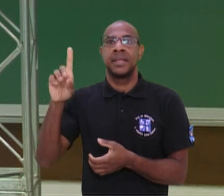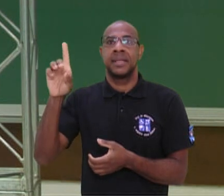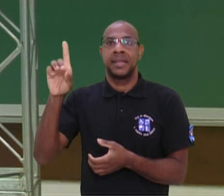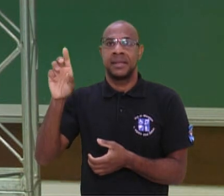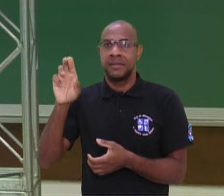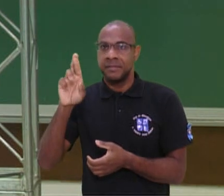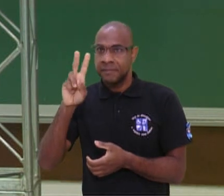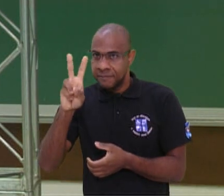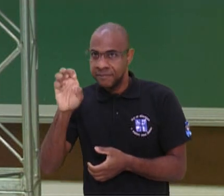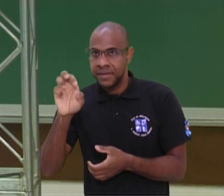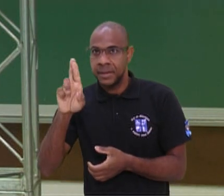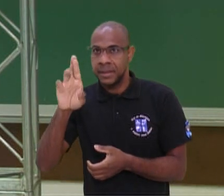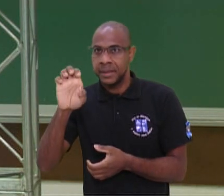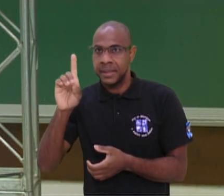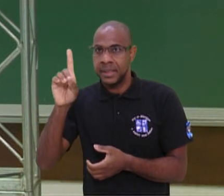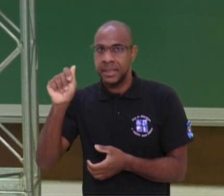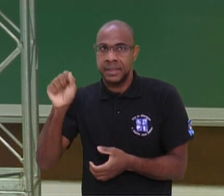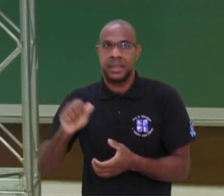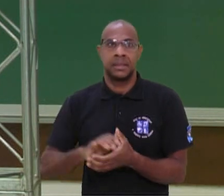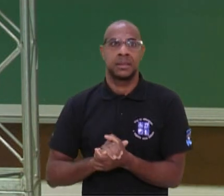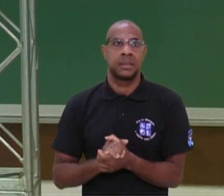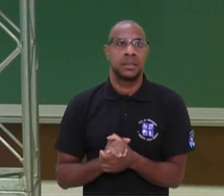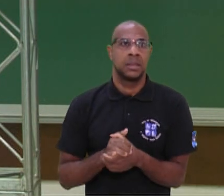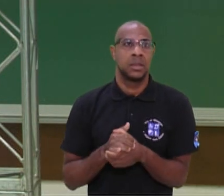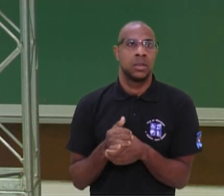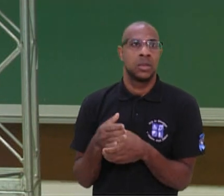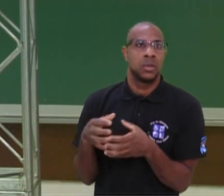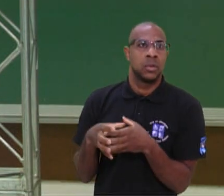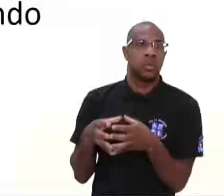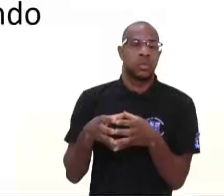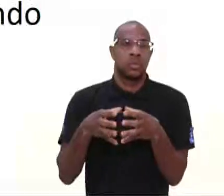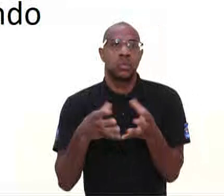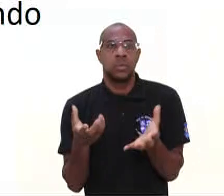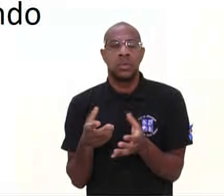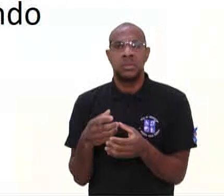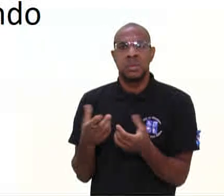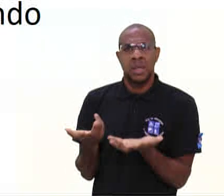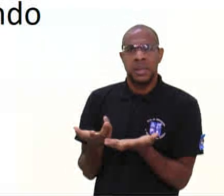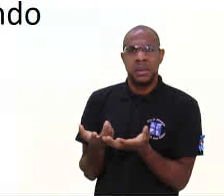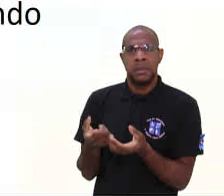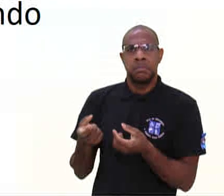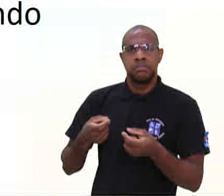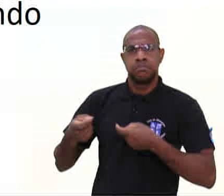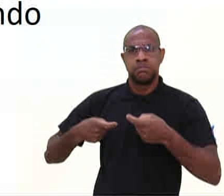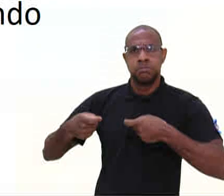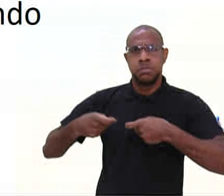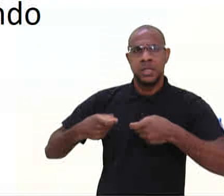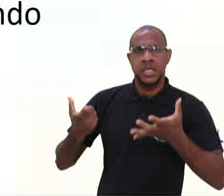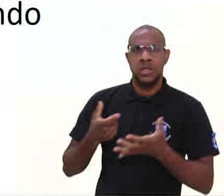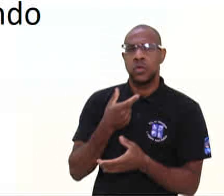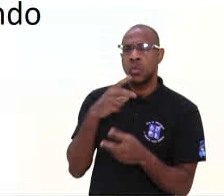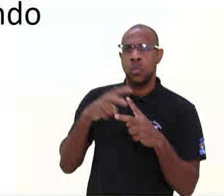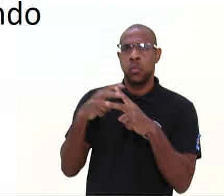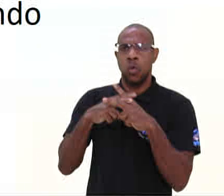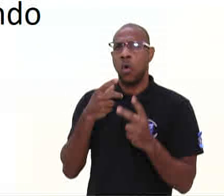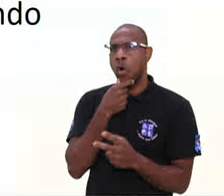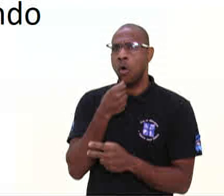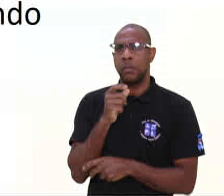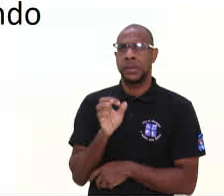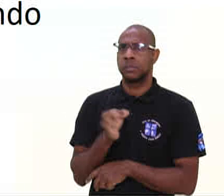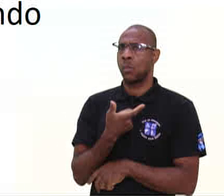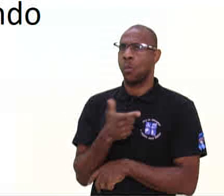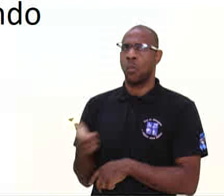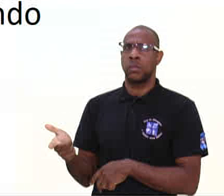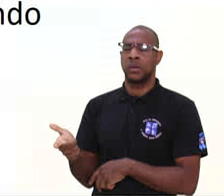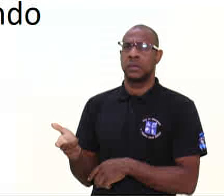Nonada, tiros que o senhor ouviu foram de briga de homem não, Deus esteja. Alvejei-me em árvores no quintal,